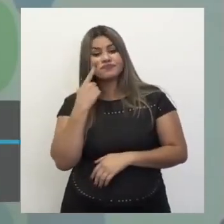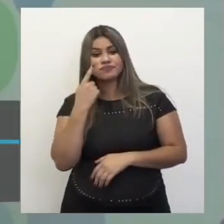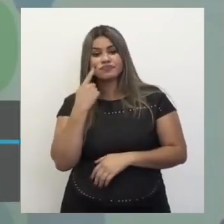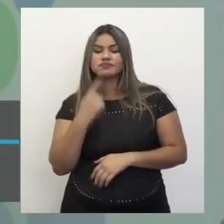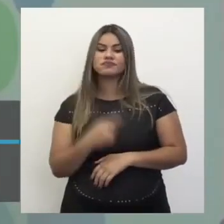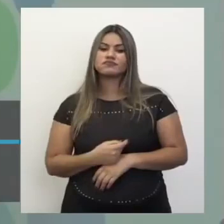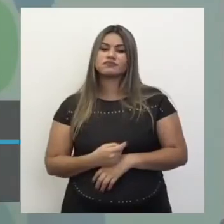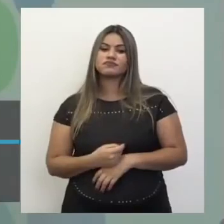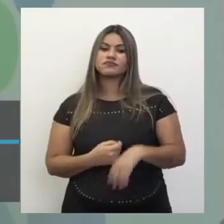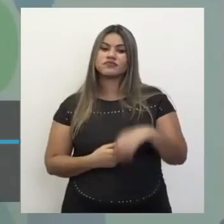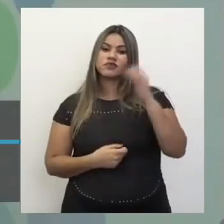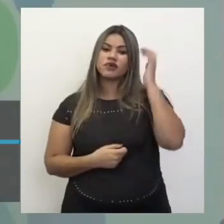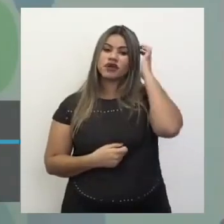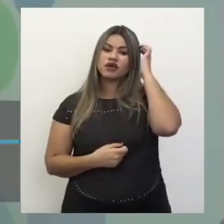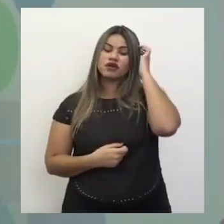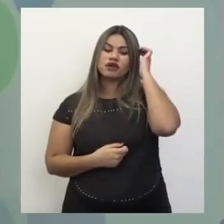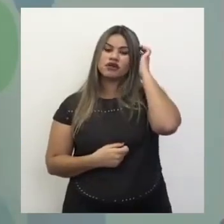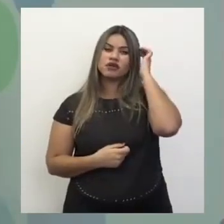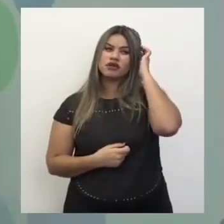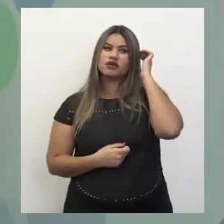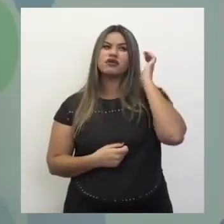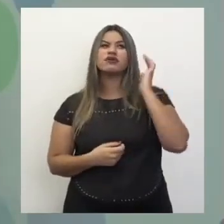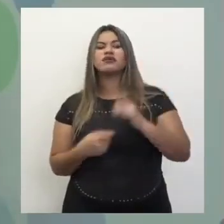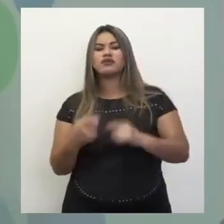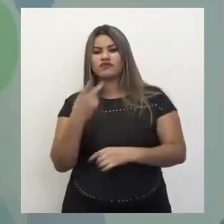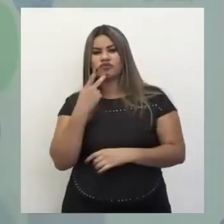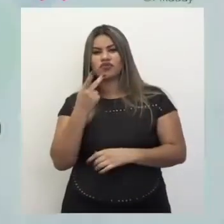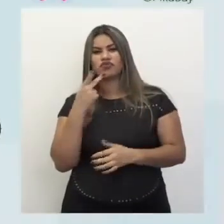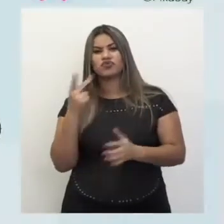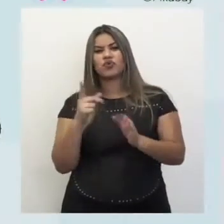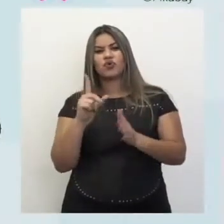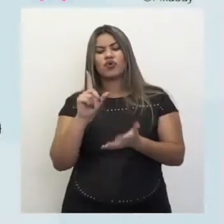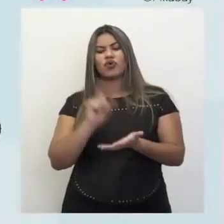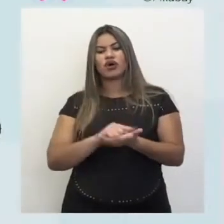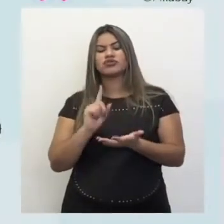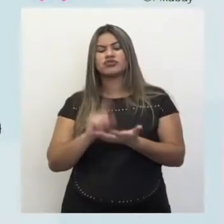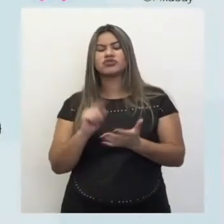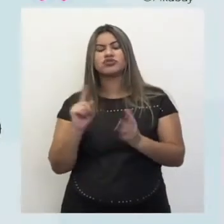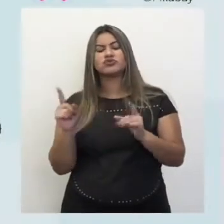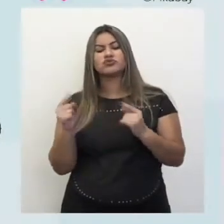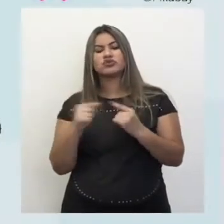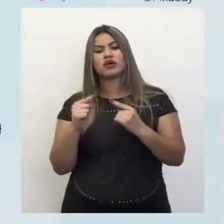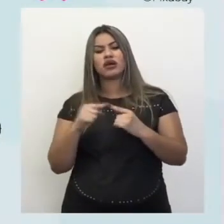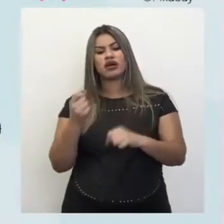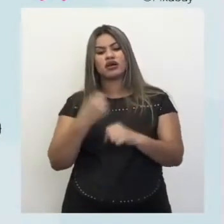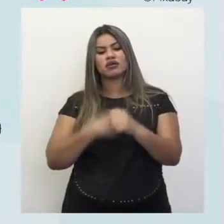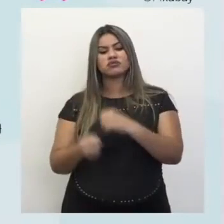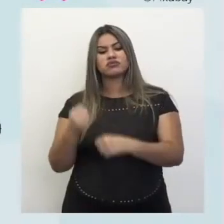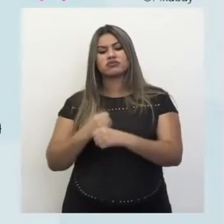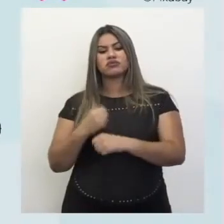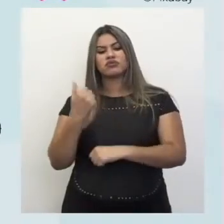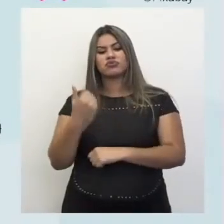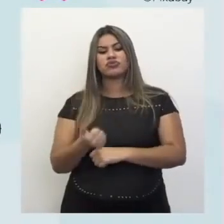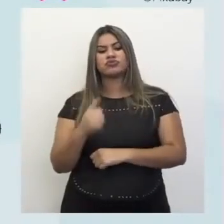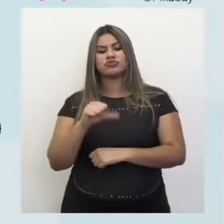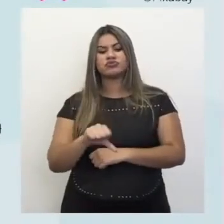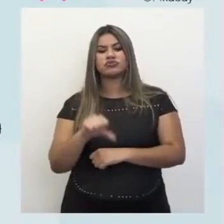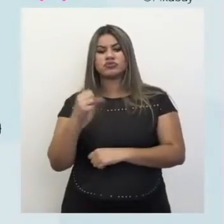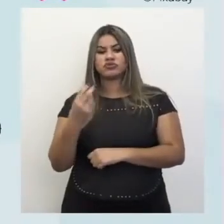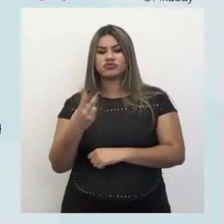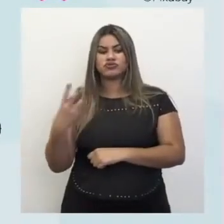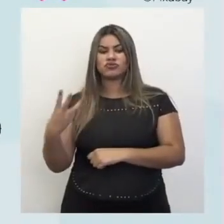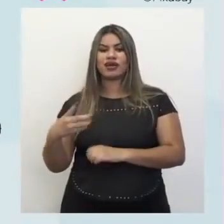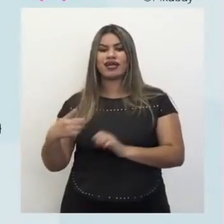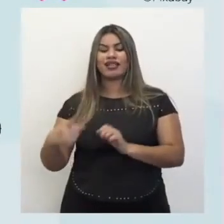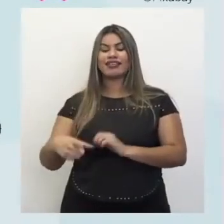falamos sobre o decálogo da esposa, aquele artigo que surgiu na Revista Feminina de 1924, né, trazendo lá os 10 mandamentos da